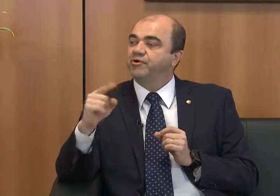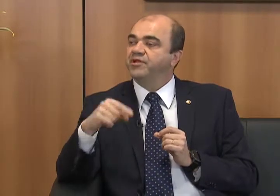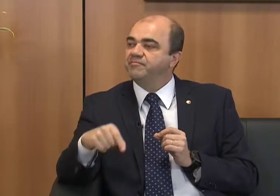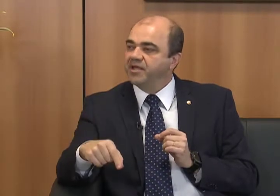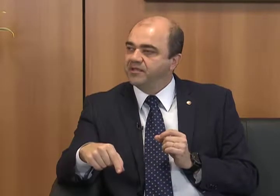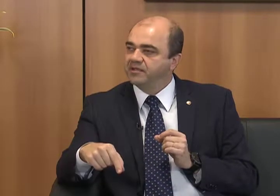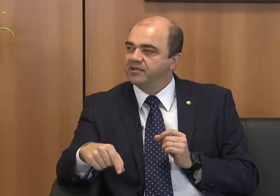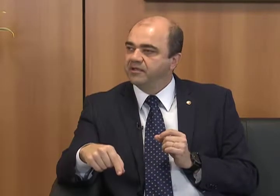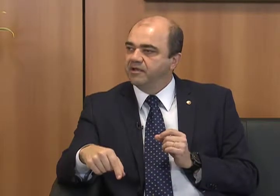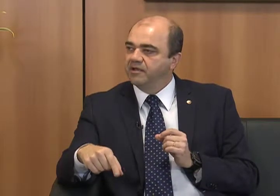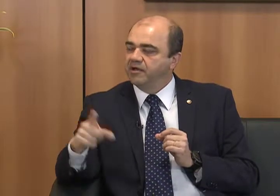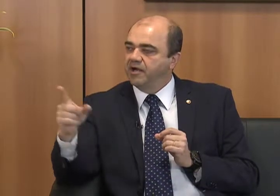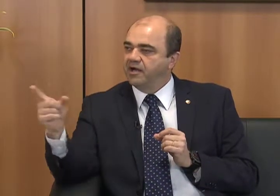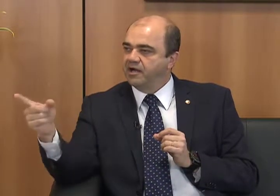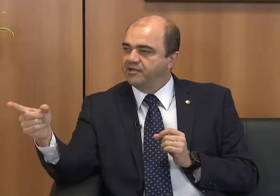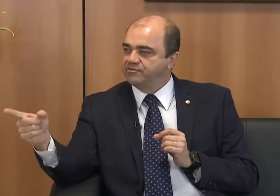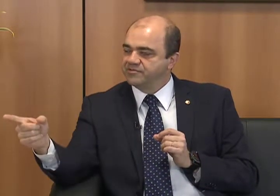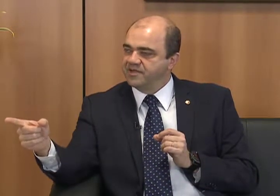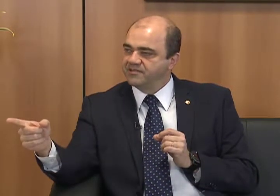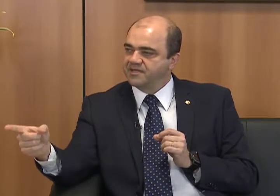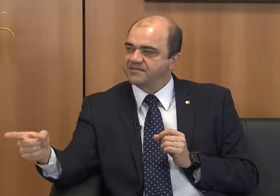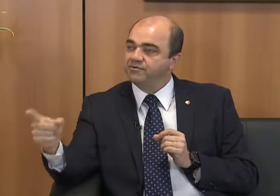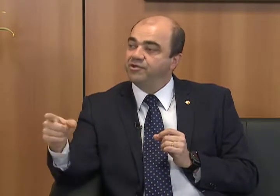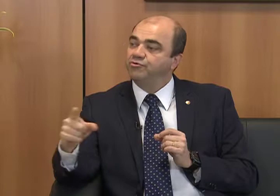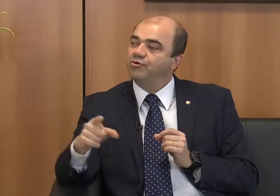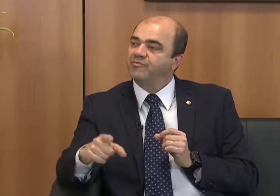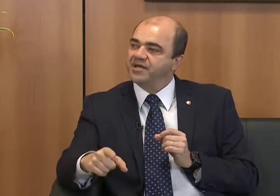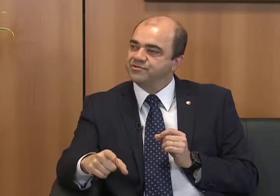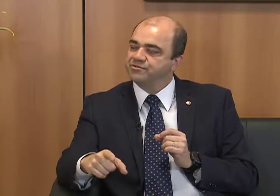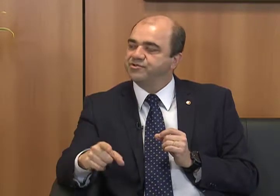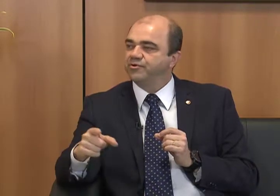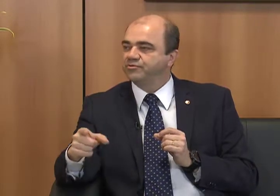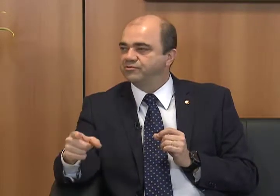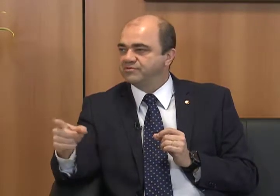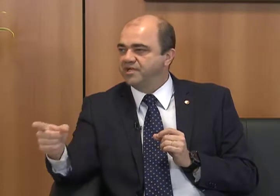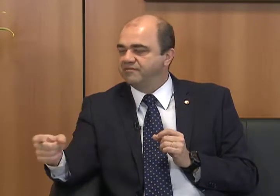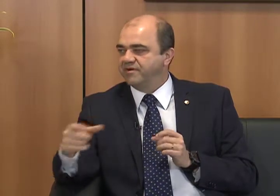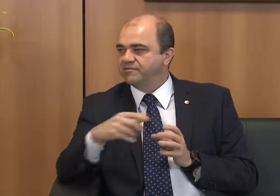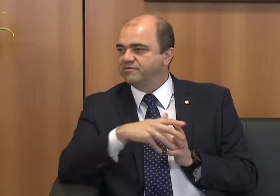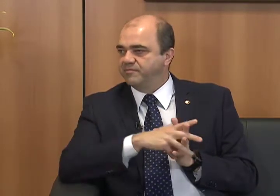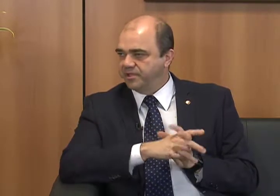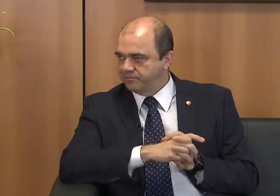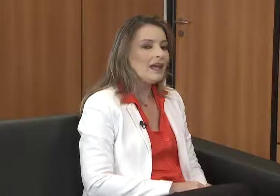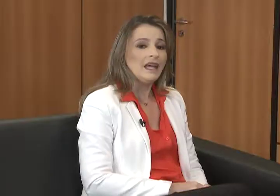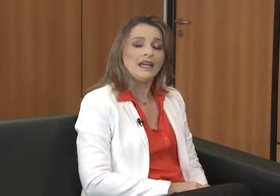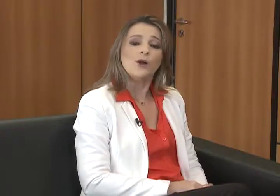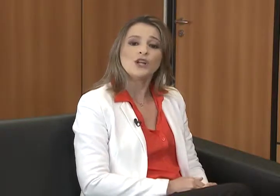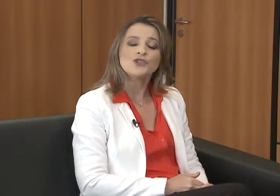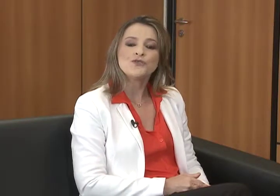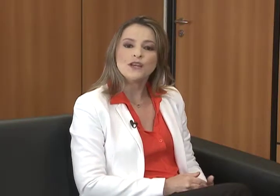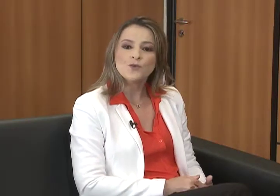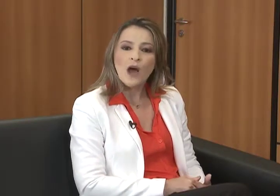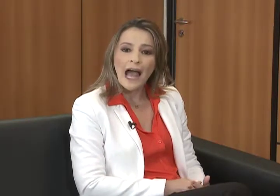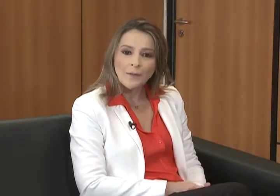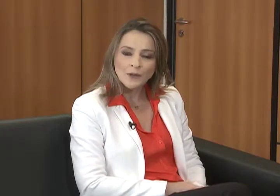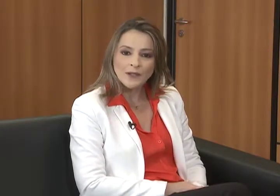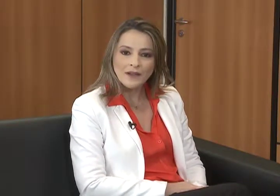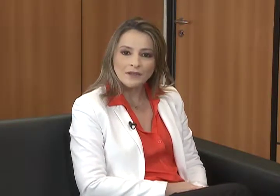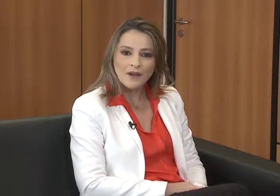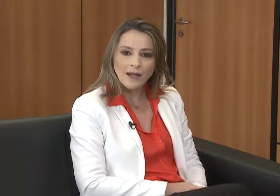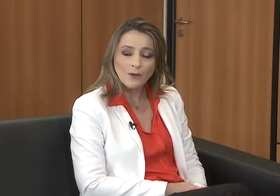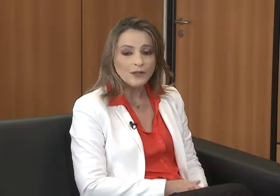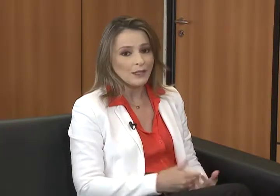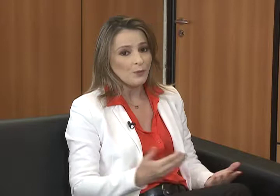que proíbem a industrialização e o comércio de produtos derivados do amianto. E agora a gente faz um